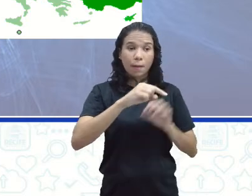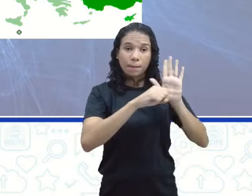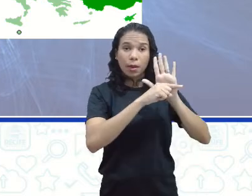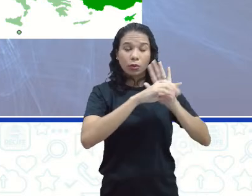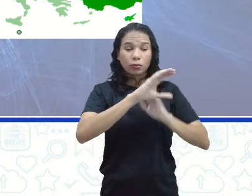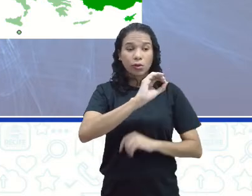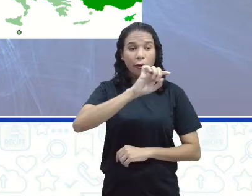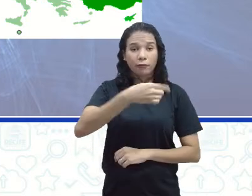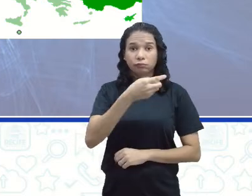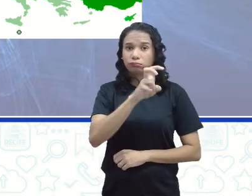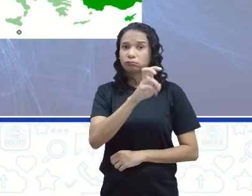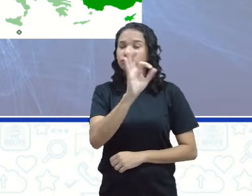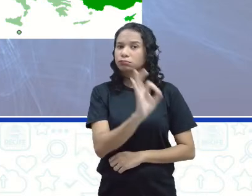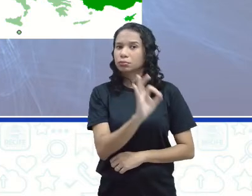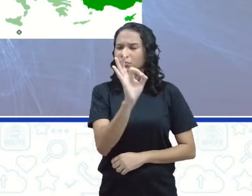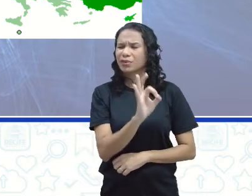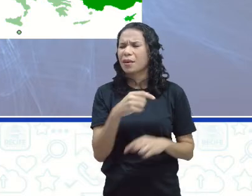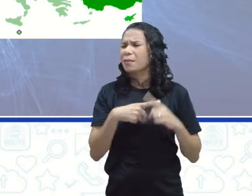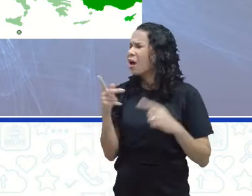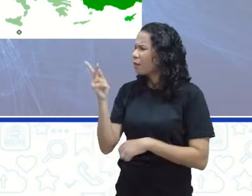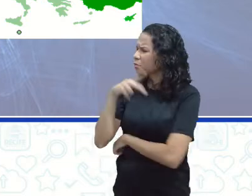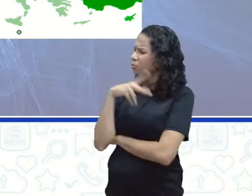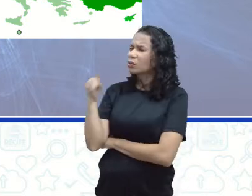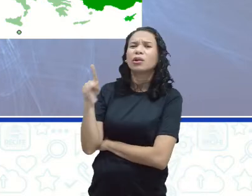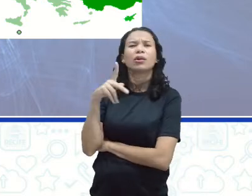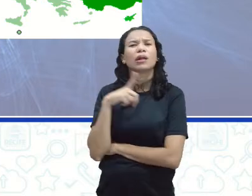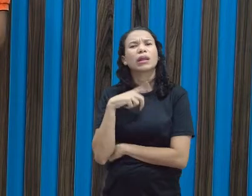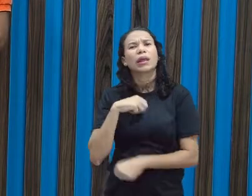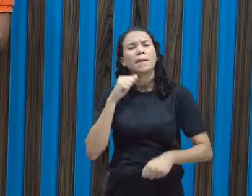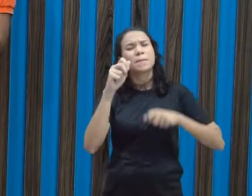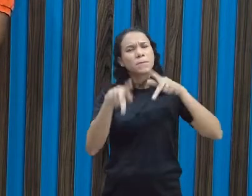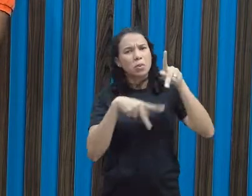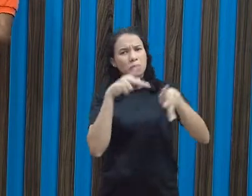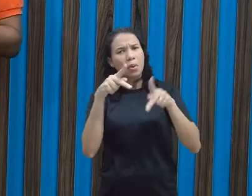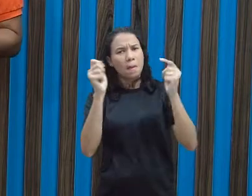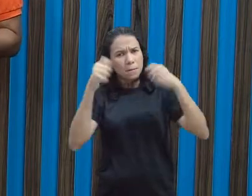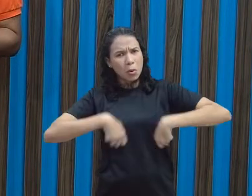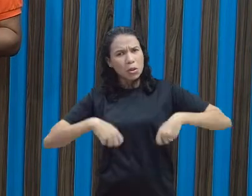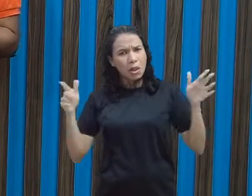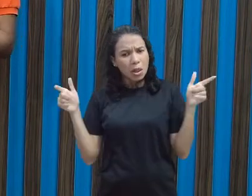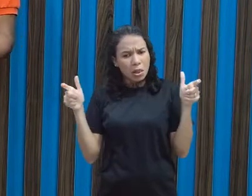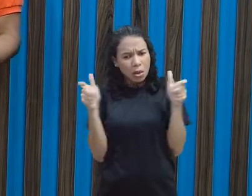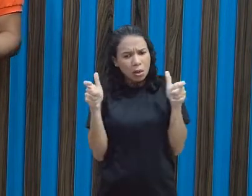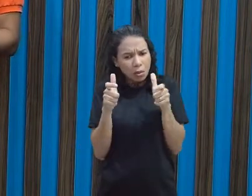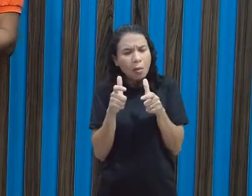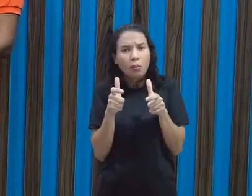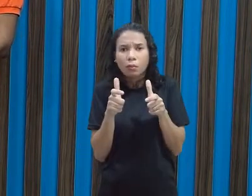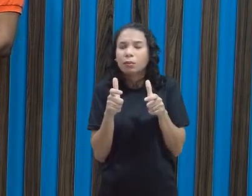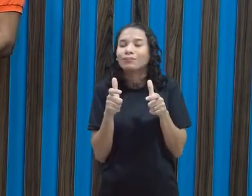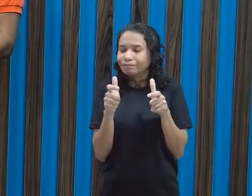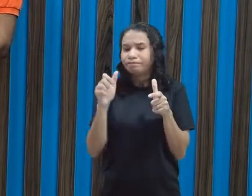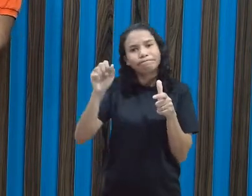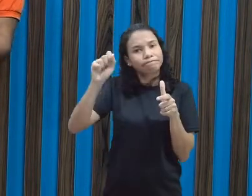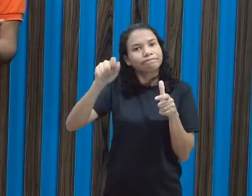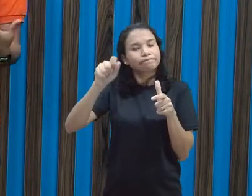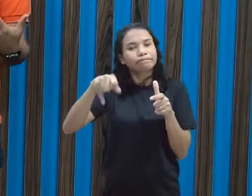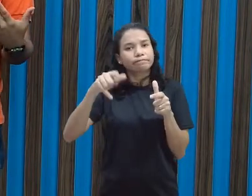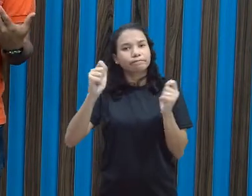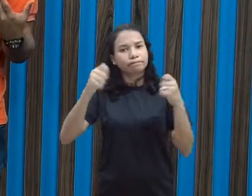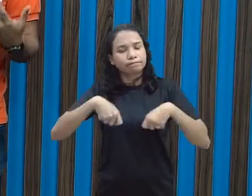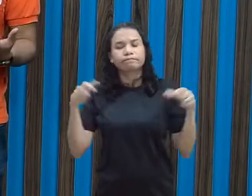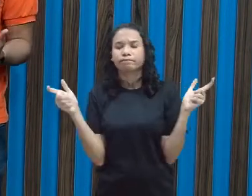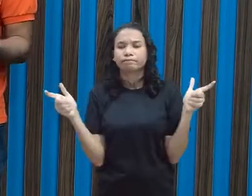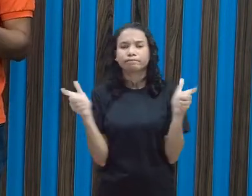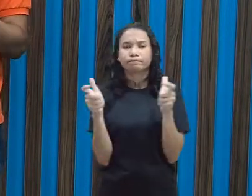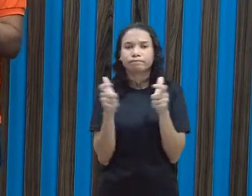menos 0,5%. Ora, Armando, a população ela pode diminuir? Pode, meu aluno. Com certeza a população